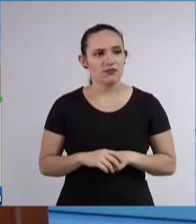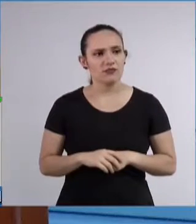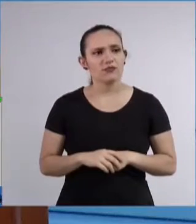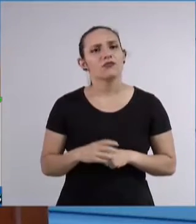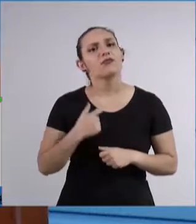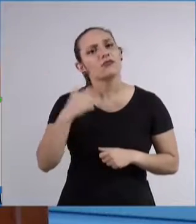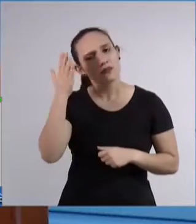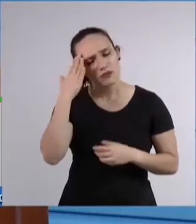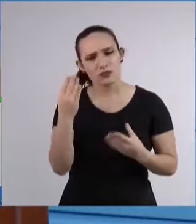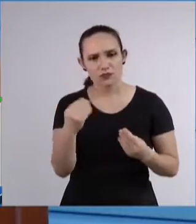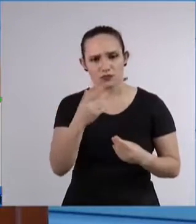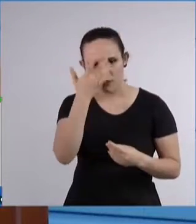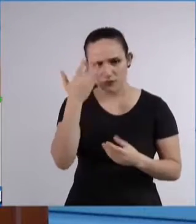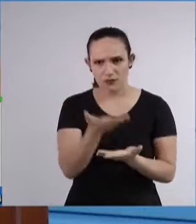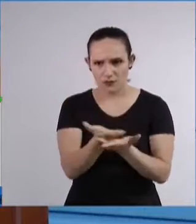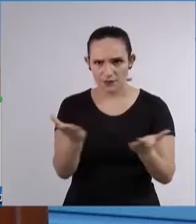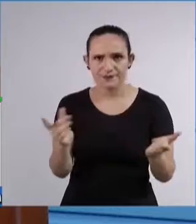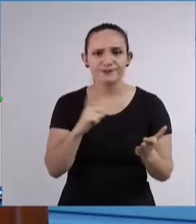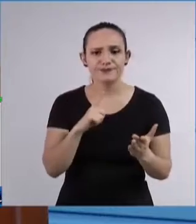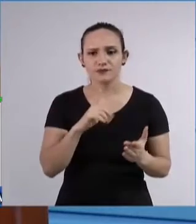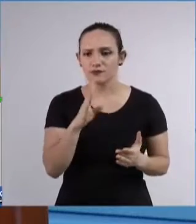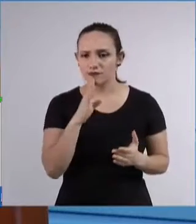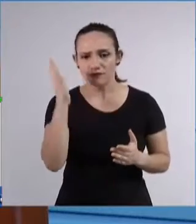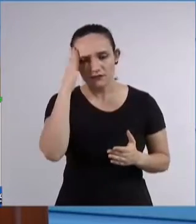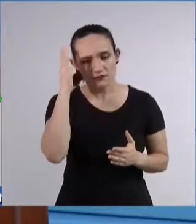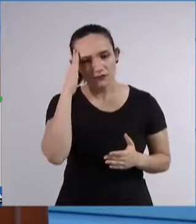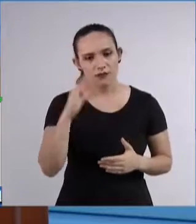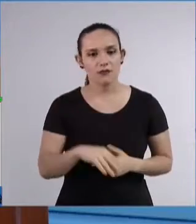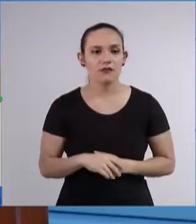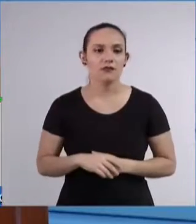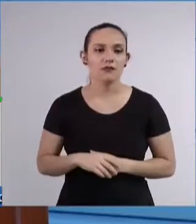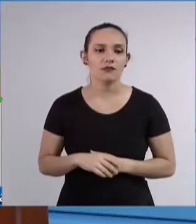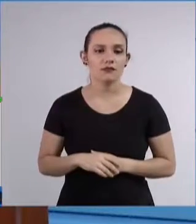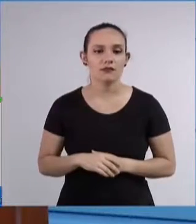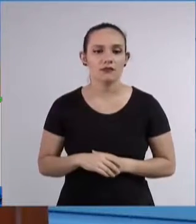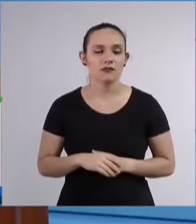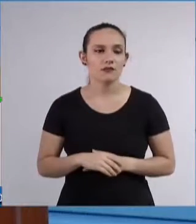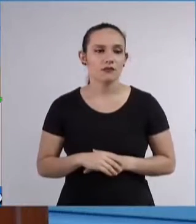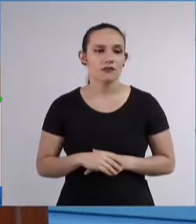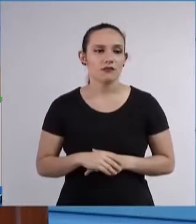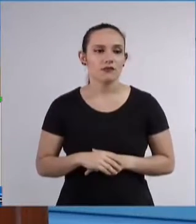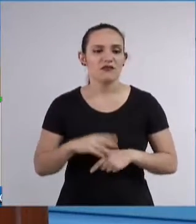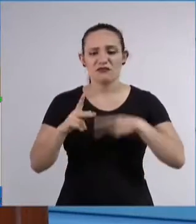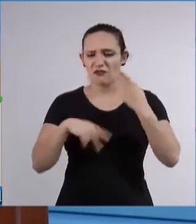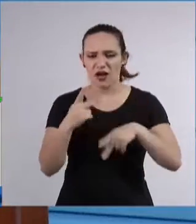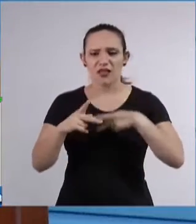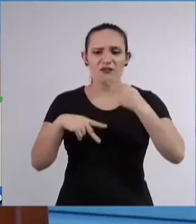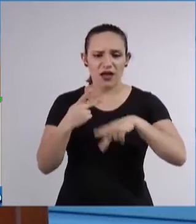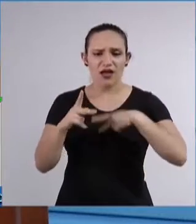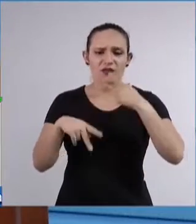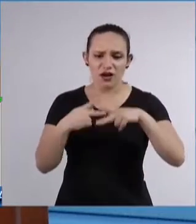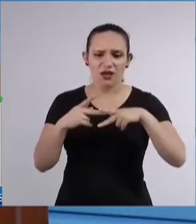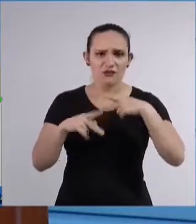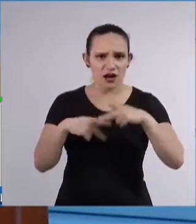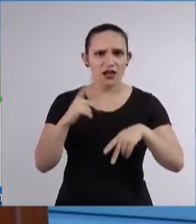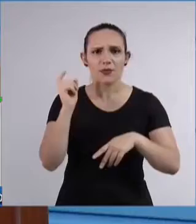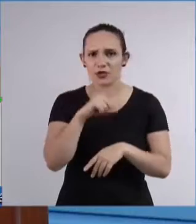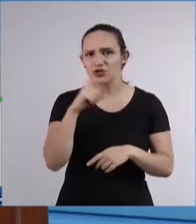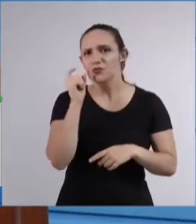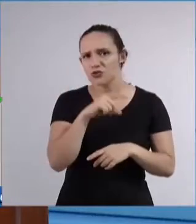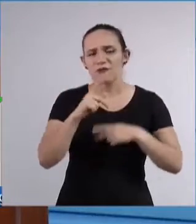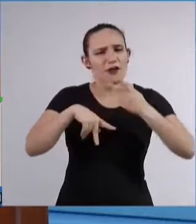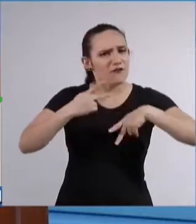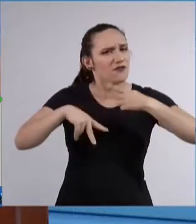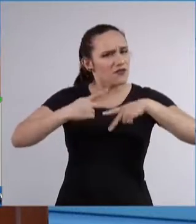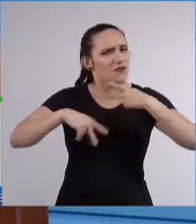experiência e conhecimento de causa, né? Falam uma mentira e ela se transforma em verdade pela forma como ela é